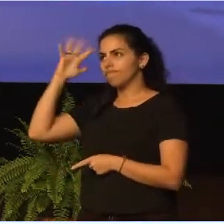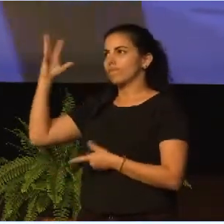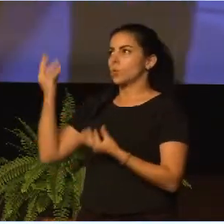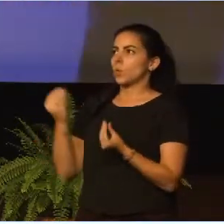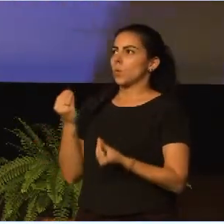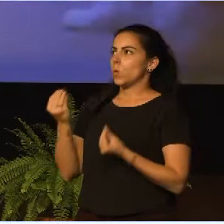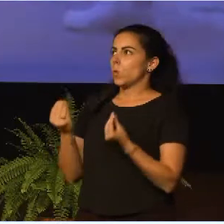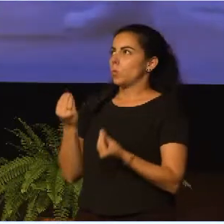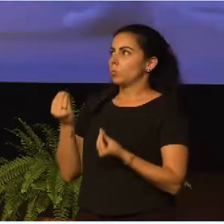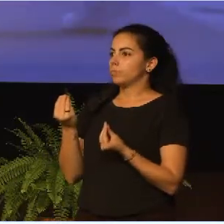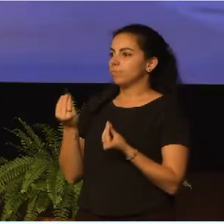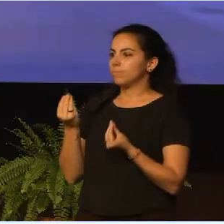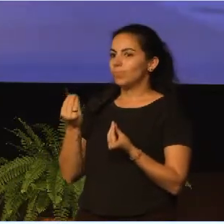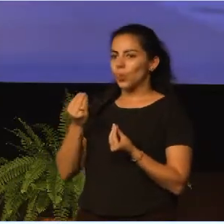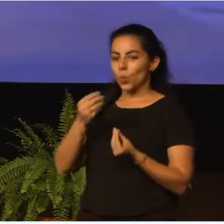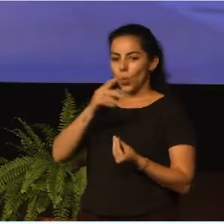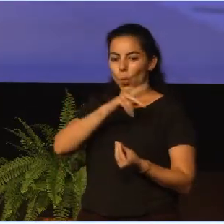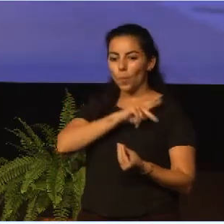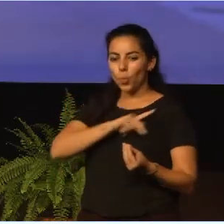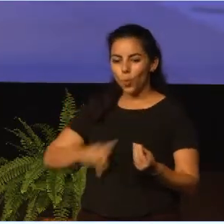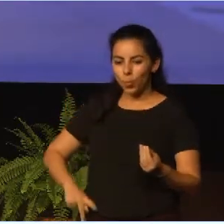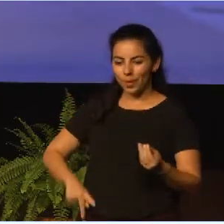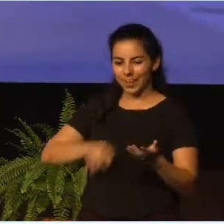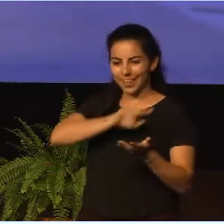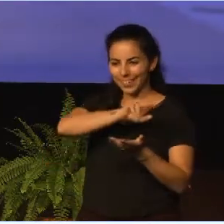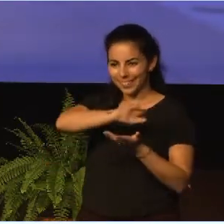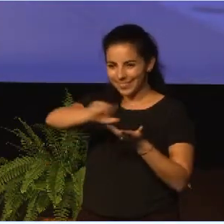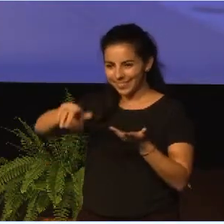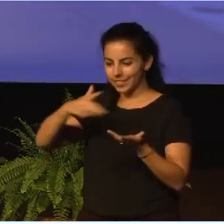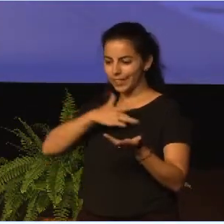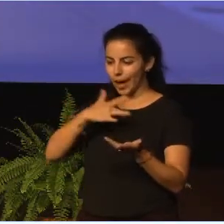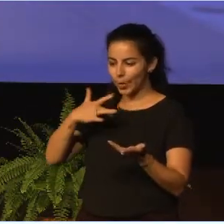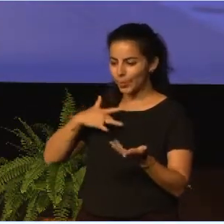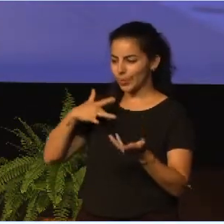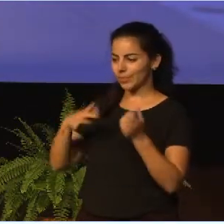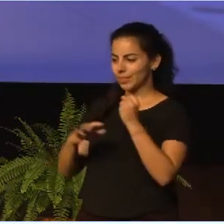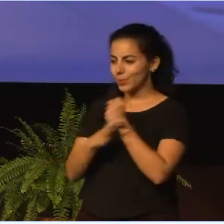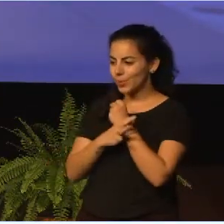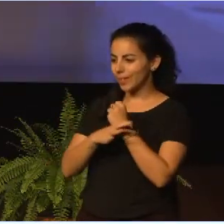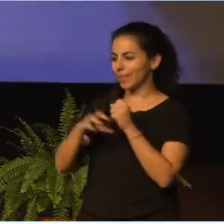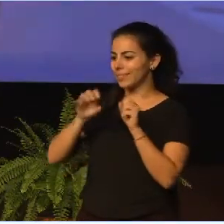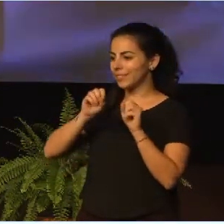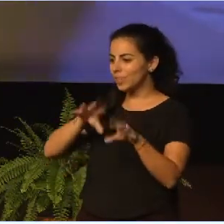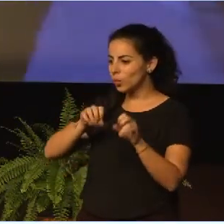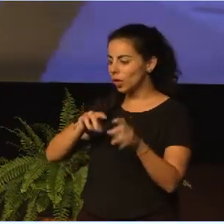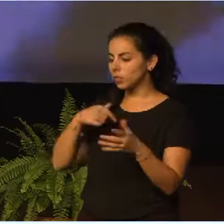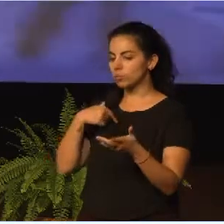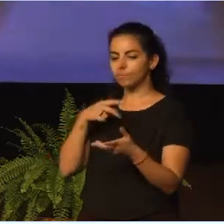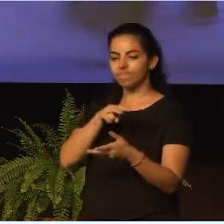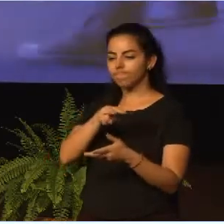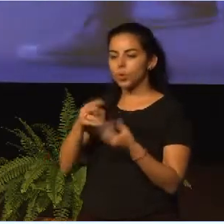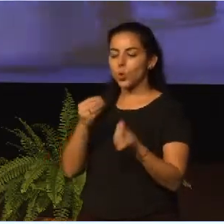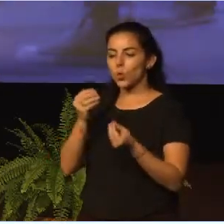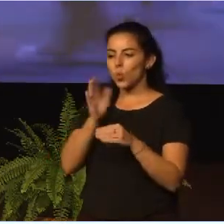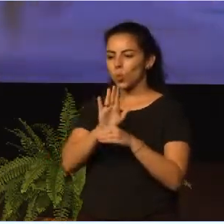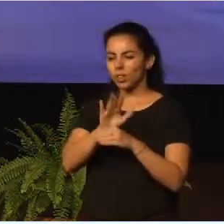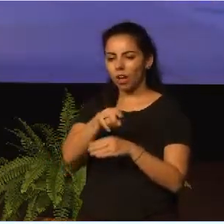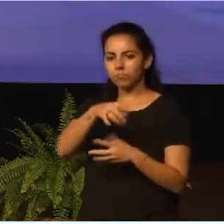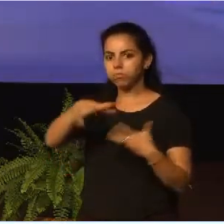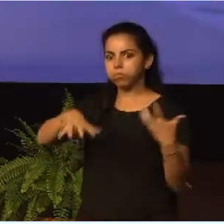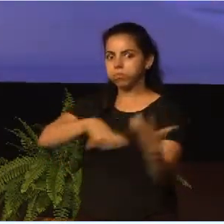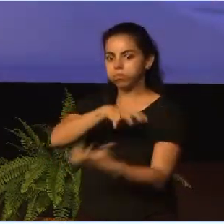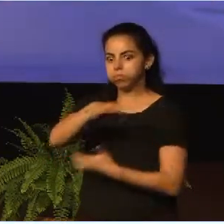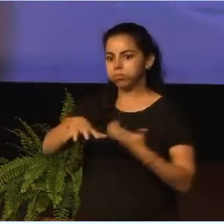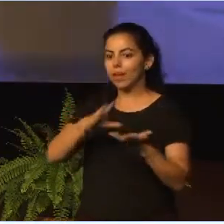cuidar de algumas coisas públicas. Saúde, segurança, educação. E quando a gente foi atrás dessas três, a gente viu que tem uma grande bagunça aí,